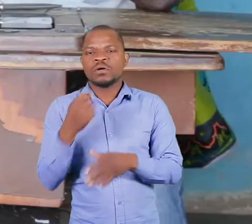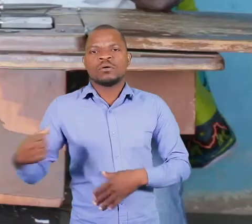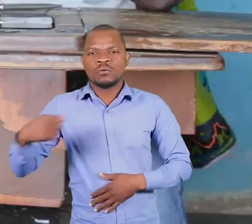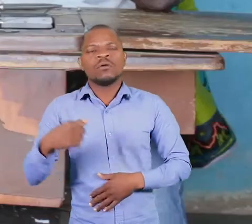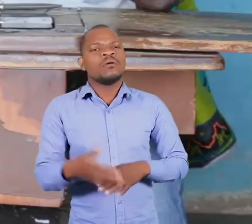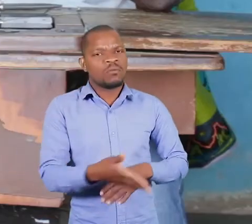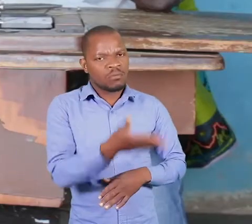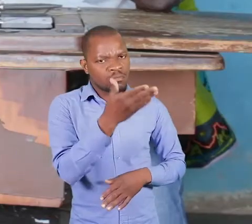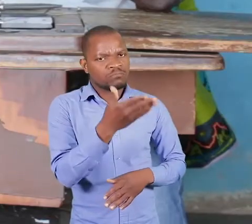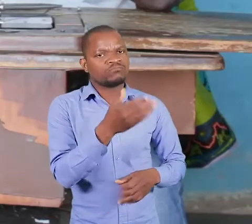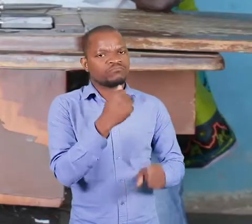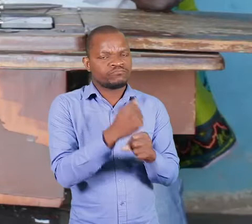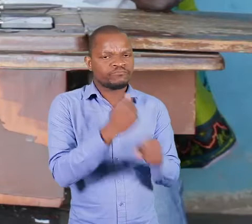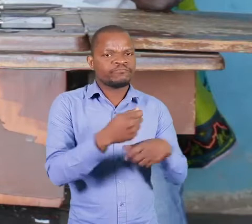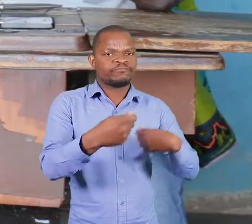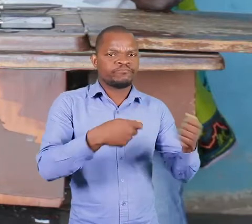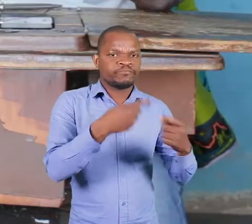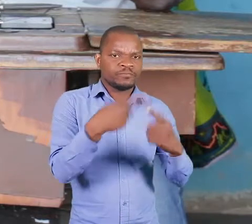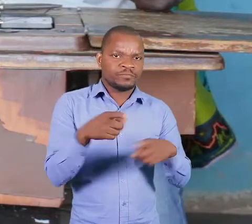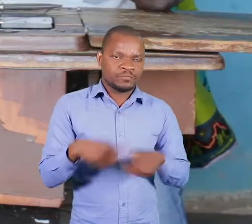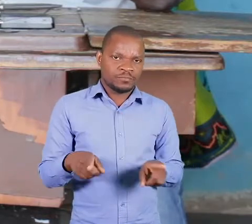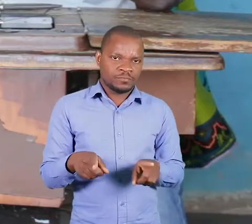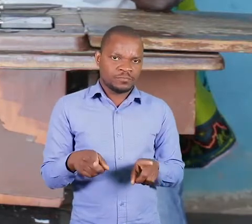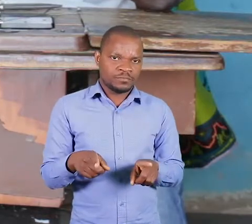seus trabalhem lá, que façam esse trabalho de comércio?